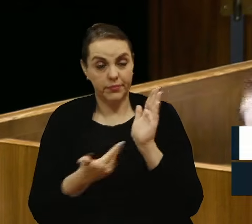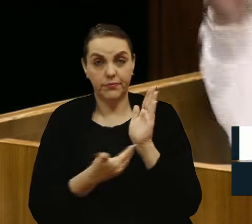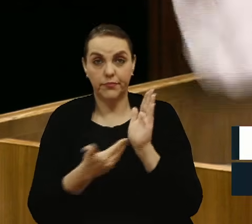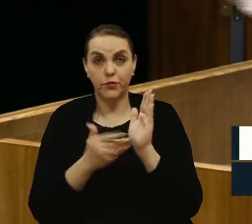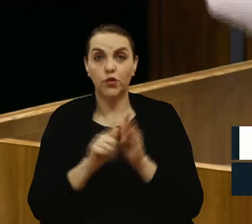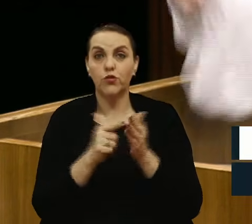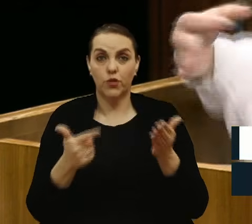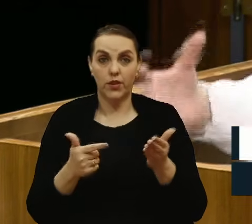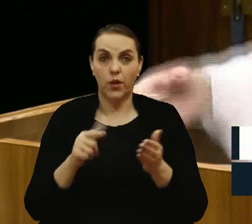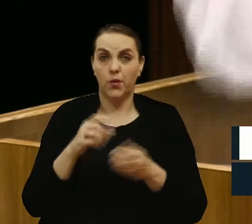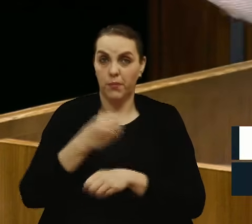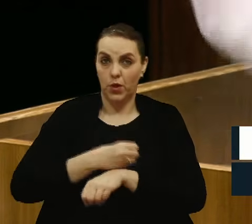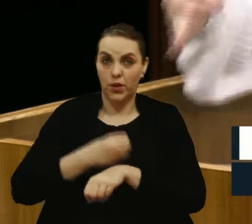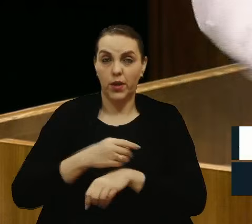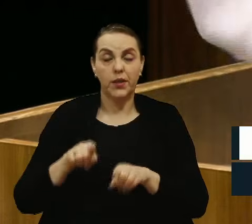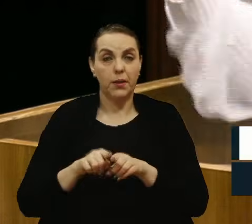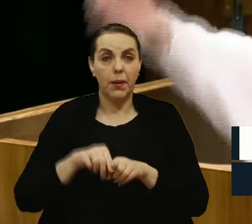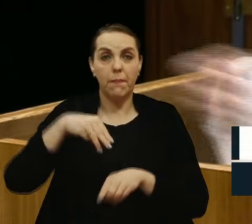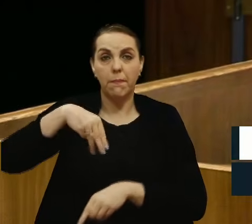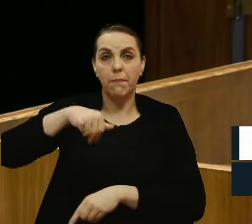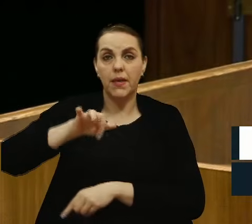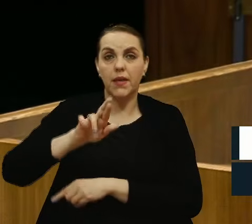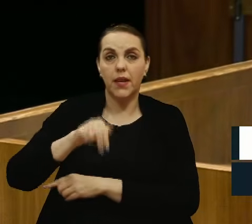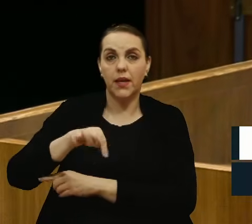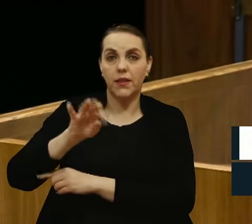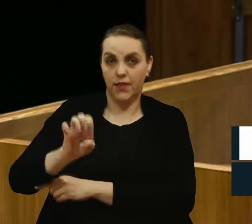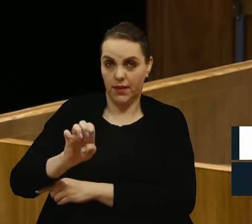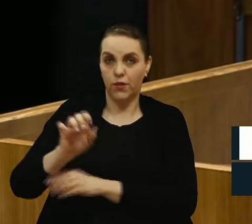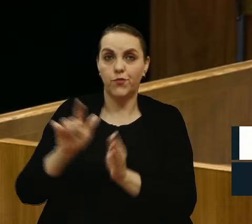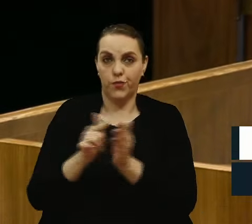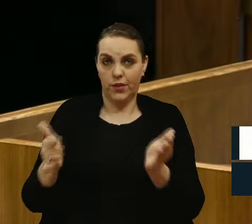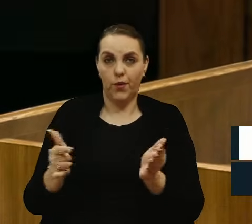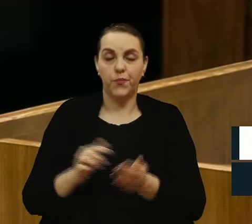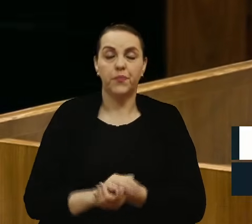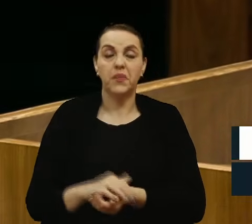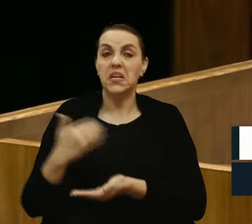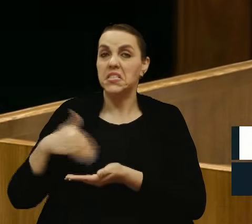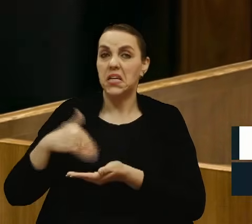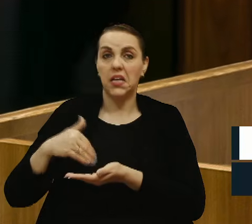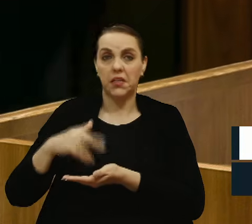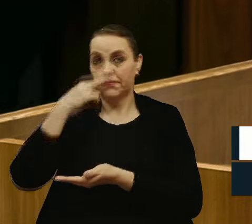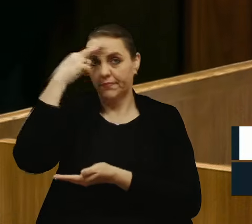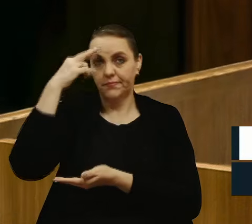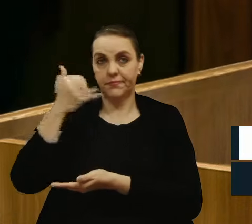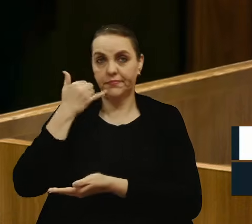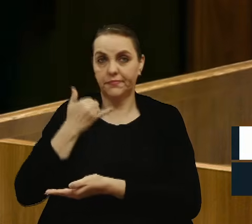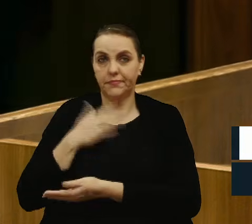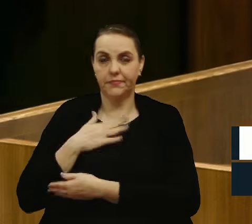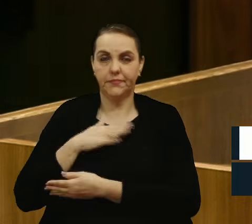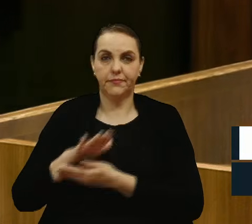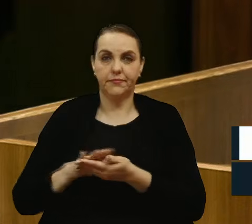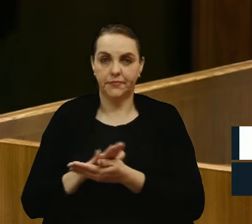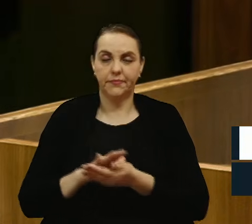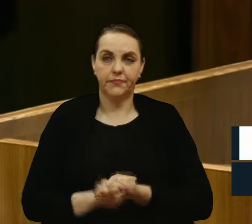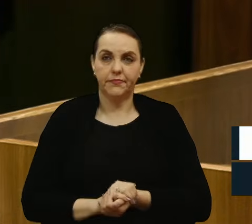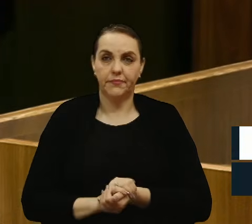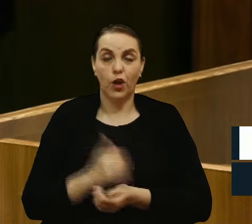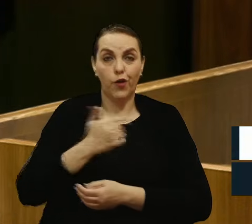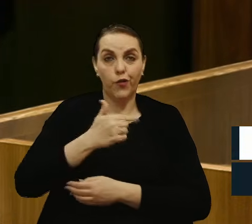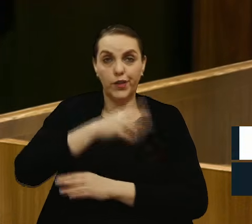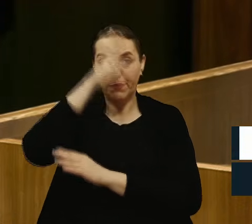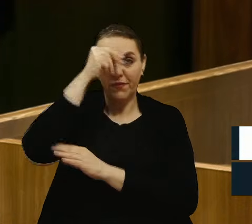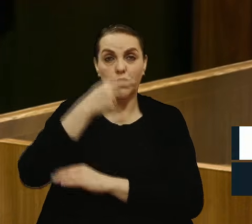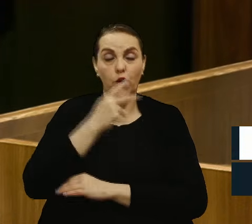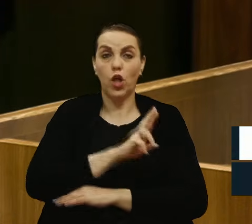porque de novo, o secretário de saúde não atende. O vice-prefeito falou que não vai fechar. Daí vai para